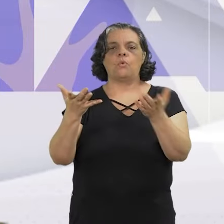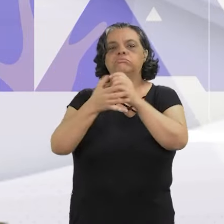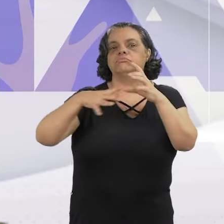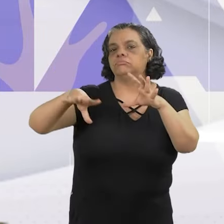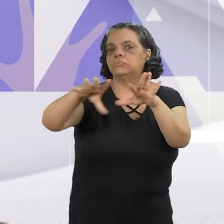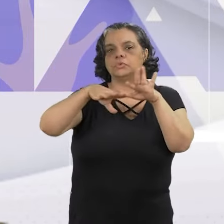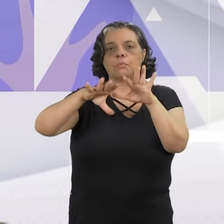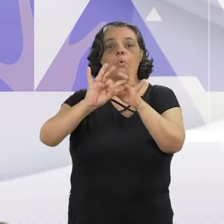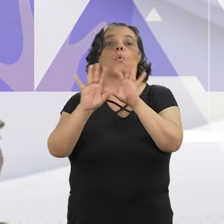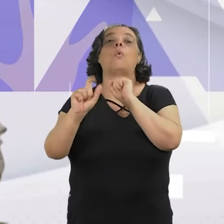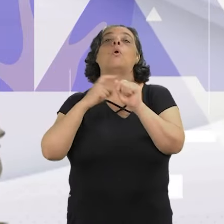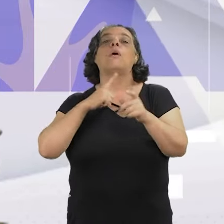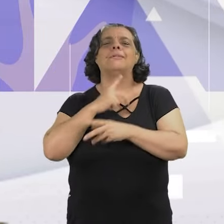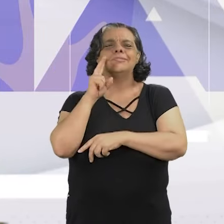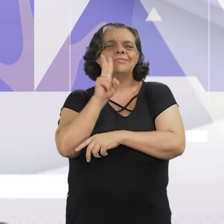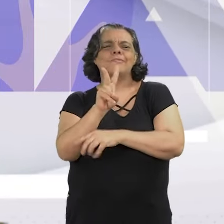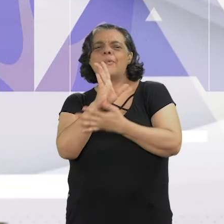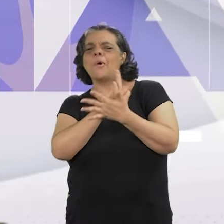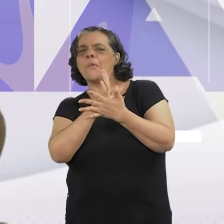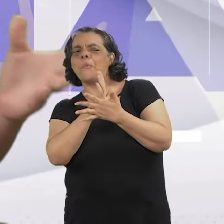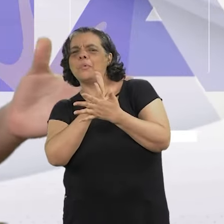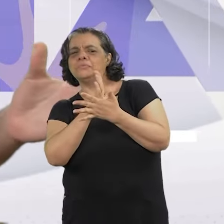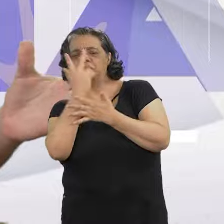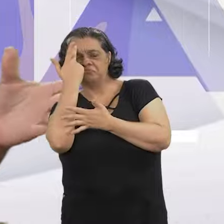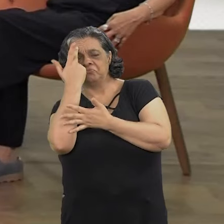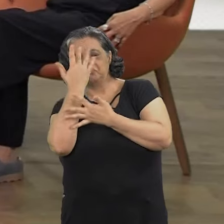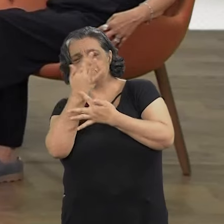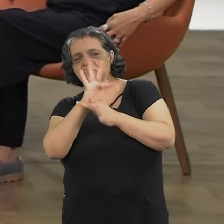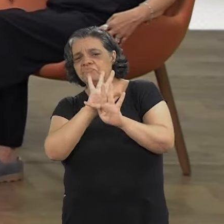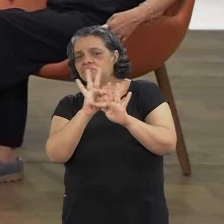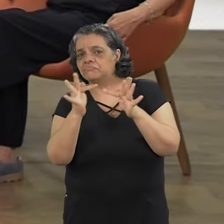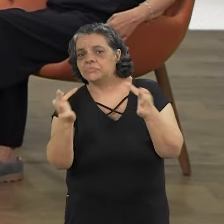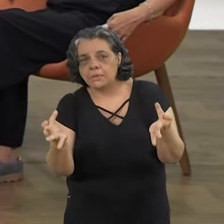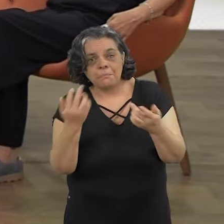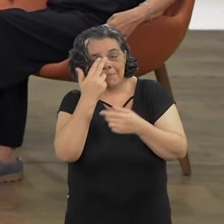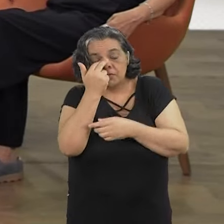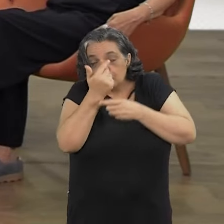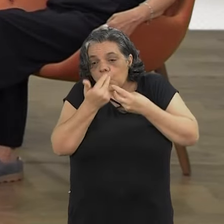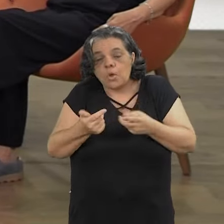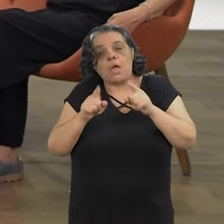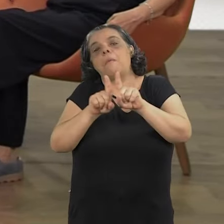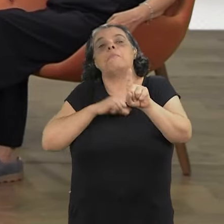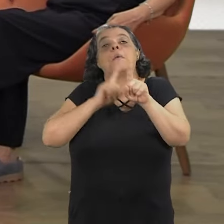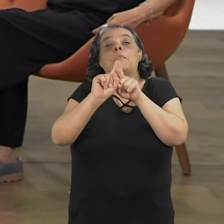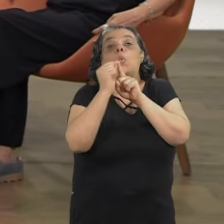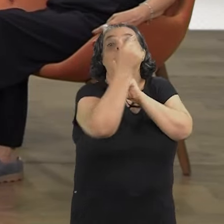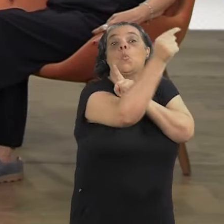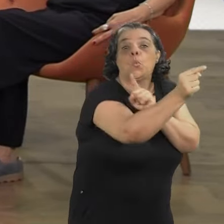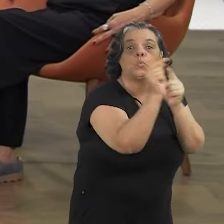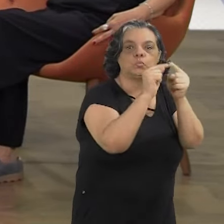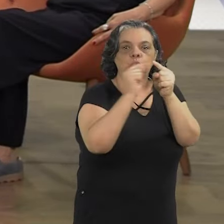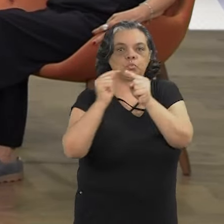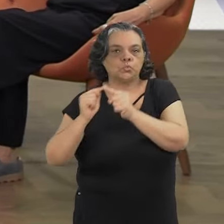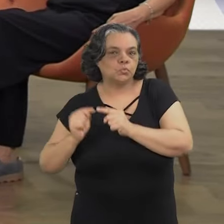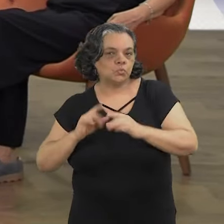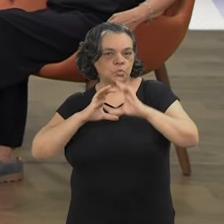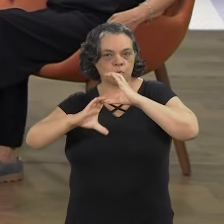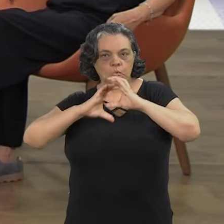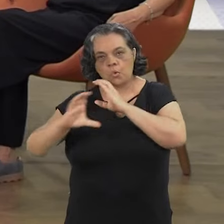mídia hegemônica a gente vê um negócio monótono né É sempre a mesma coisa e quando a gente vai para outros tipos de